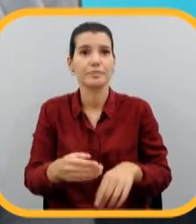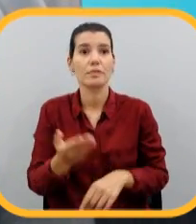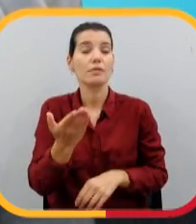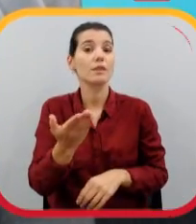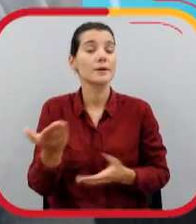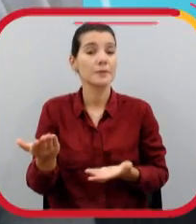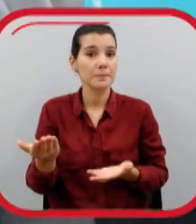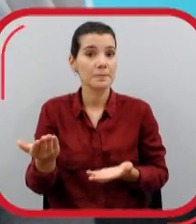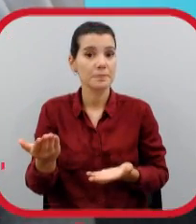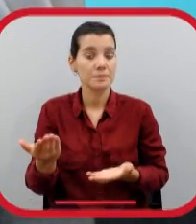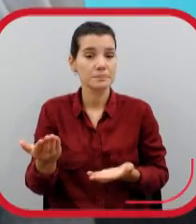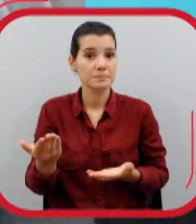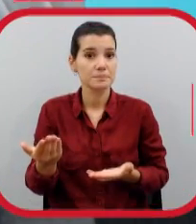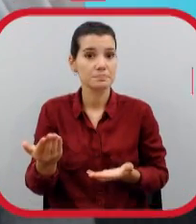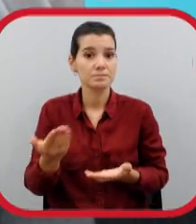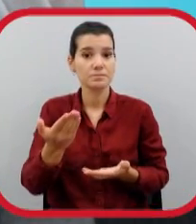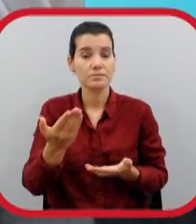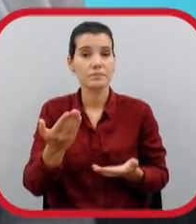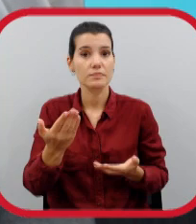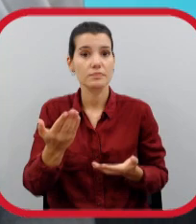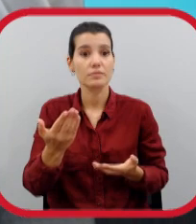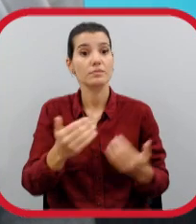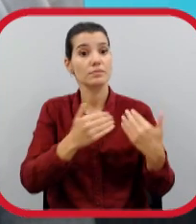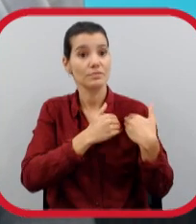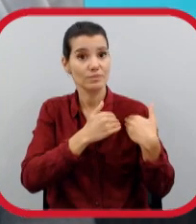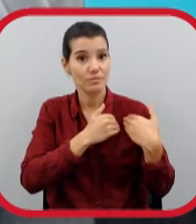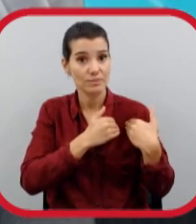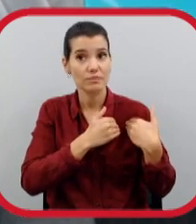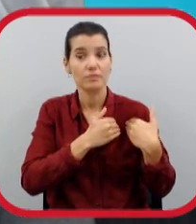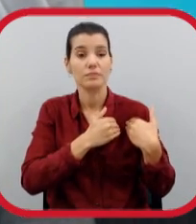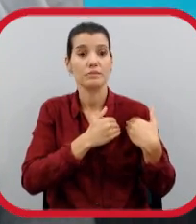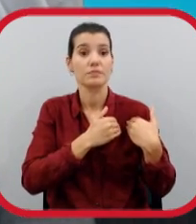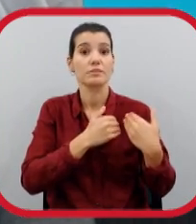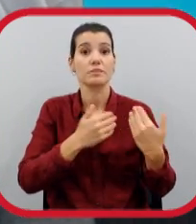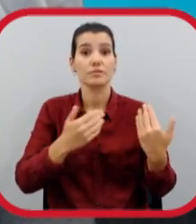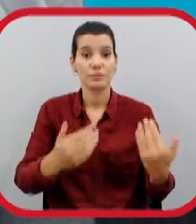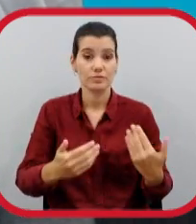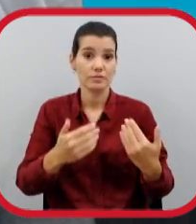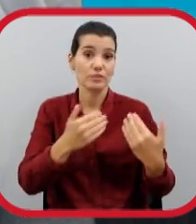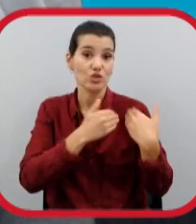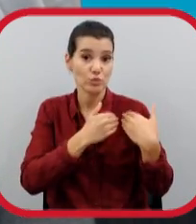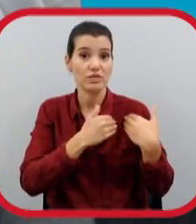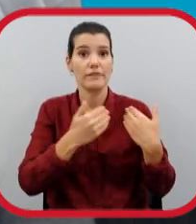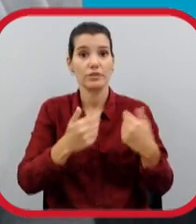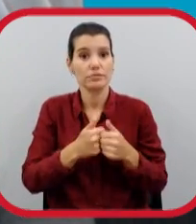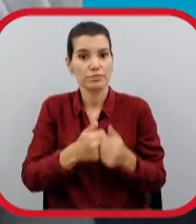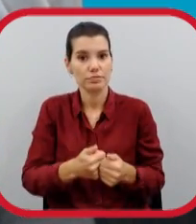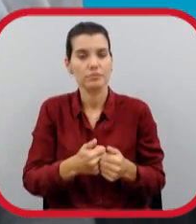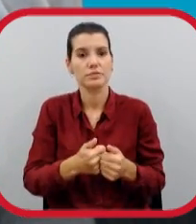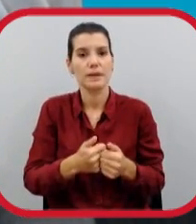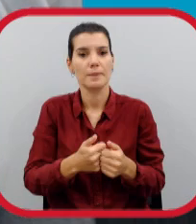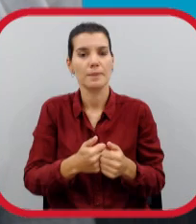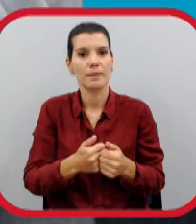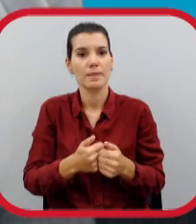Portugal também, que é o assignar responsabilidades e responsáveis e